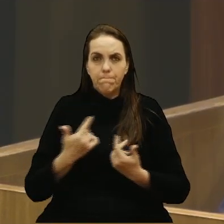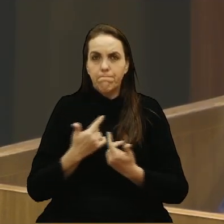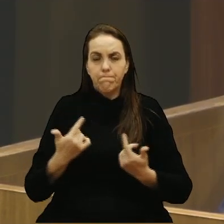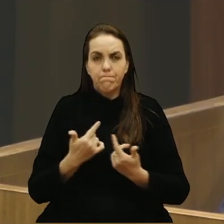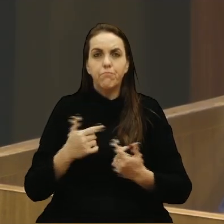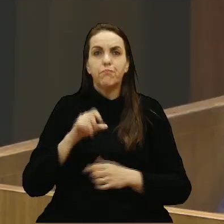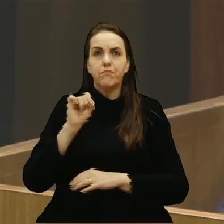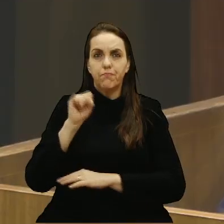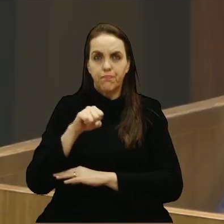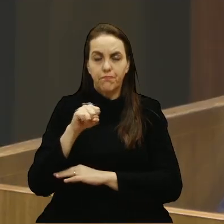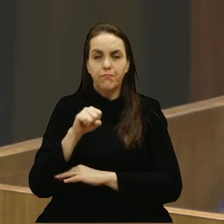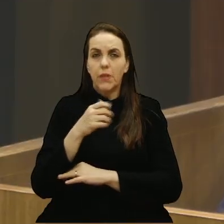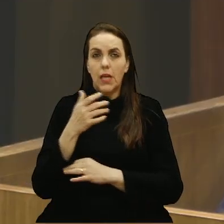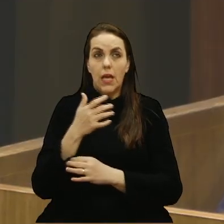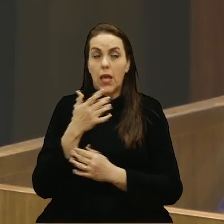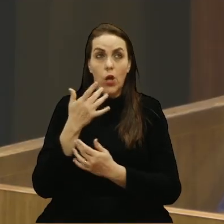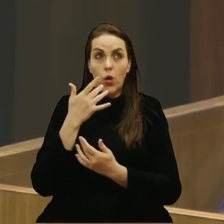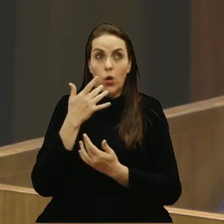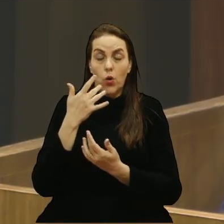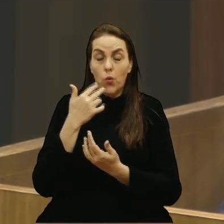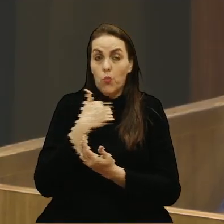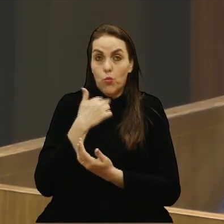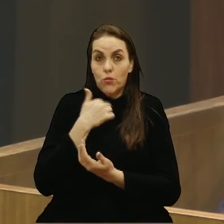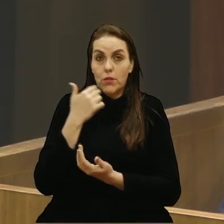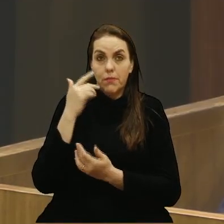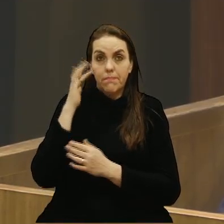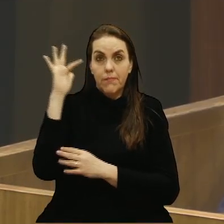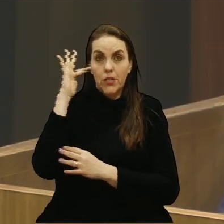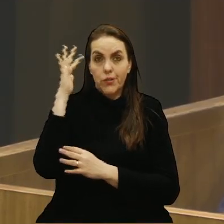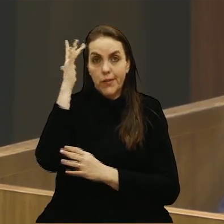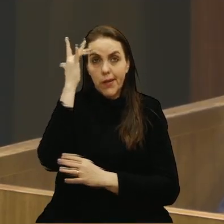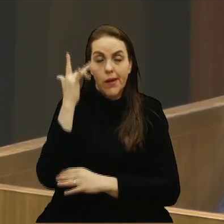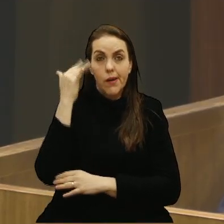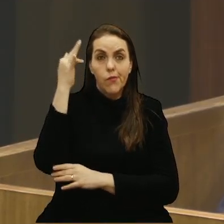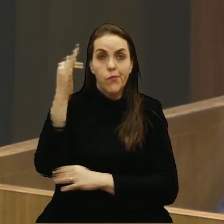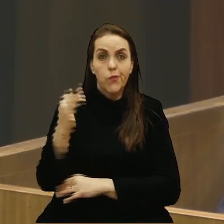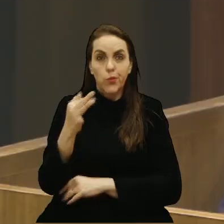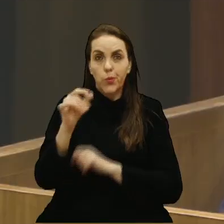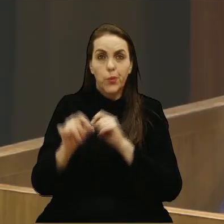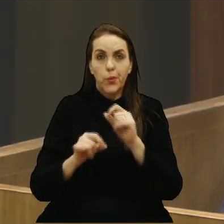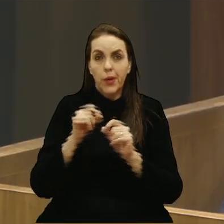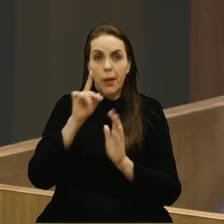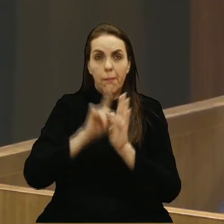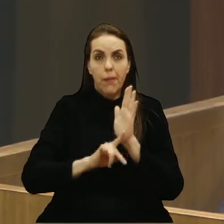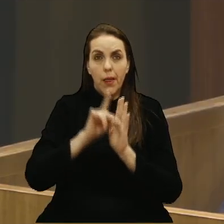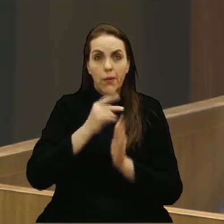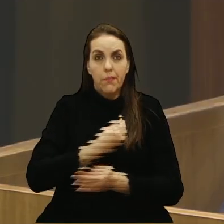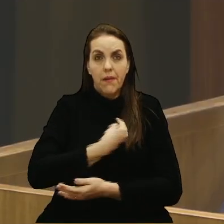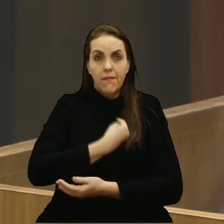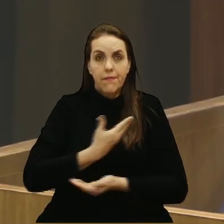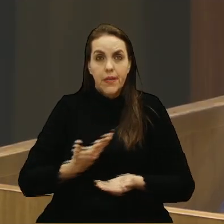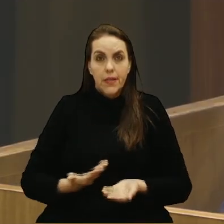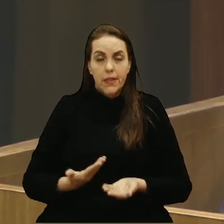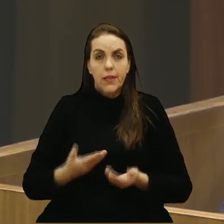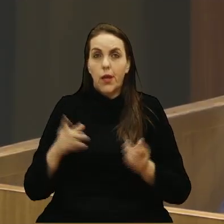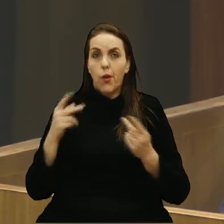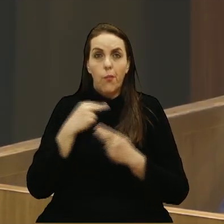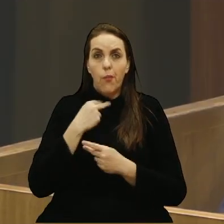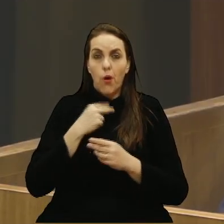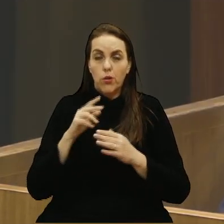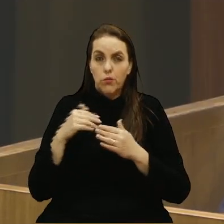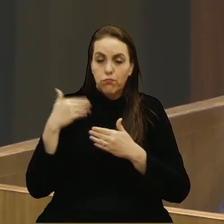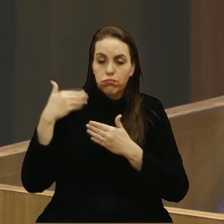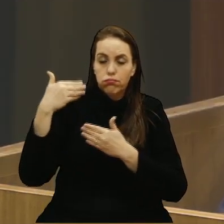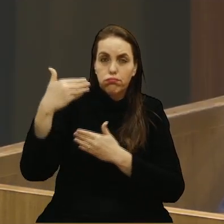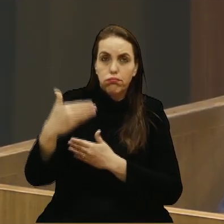sem poder saber o que seria o amanhã, sem poder fazer um plano de vida, sem poder se projetar,